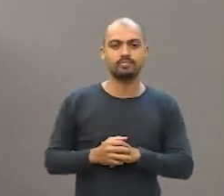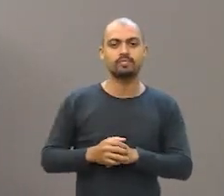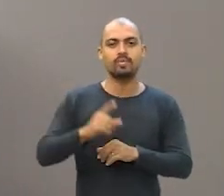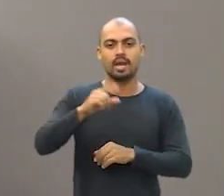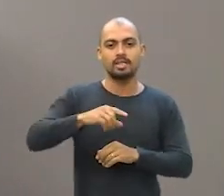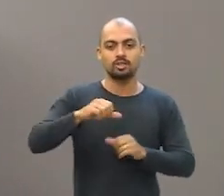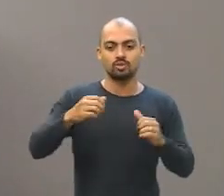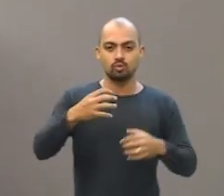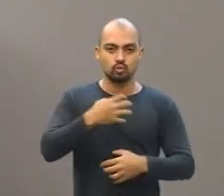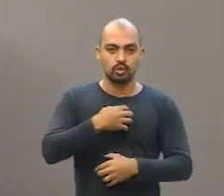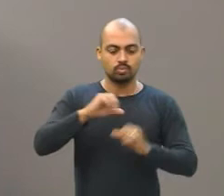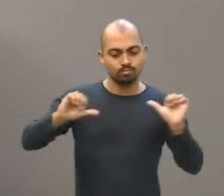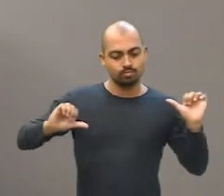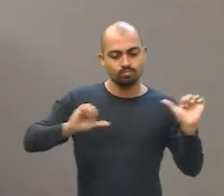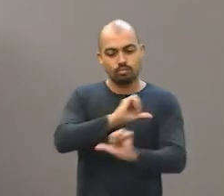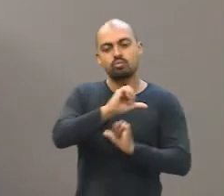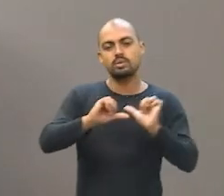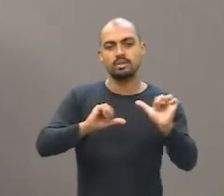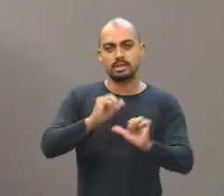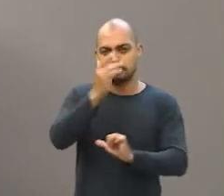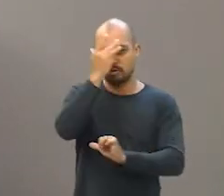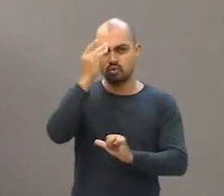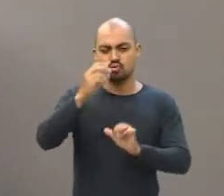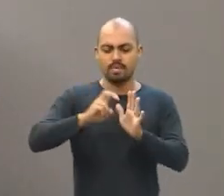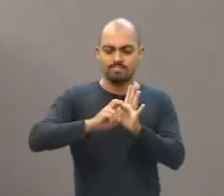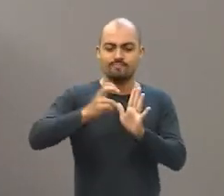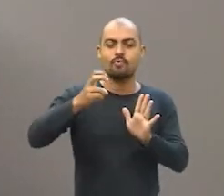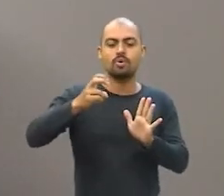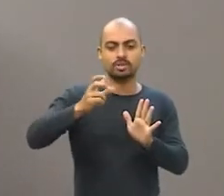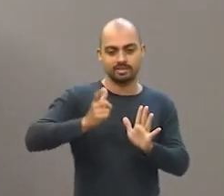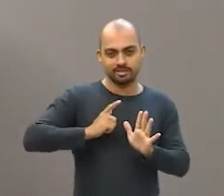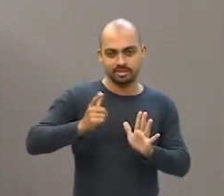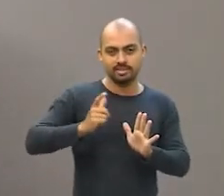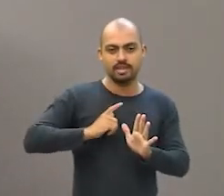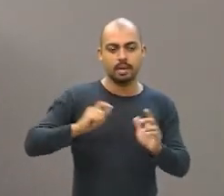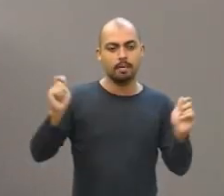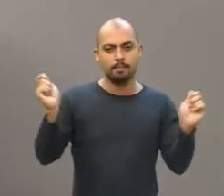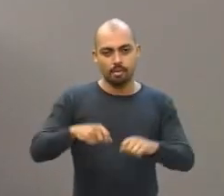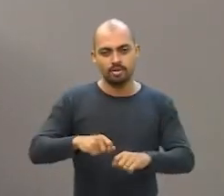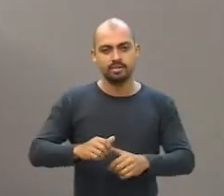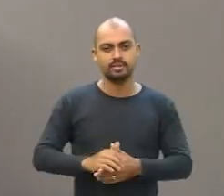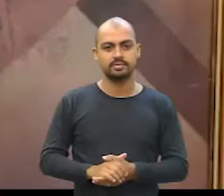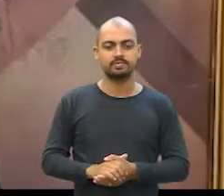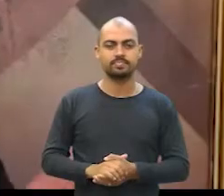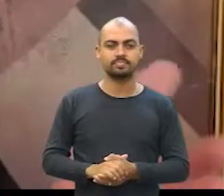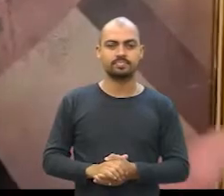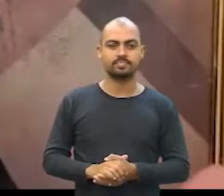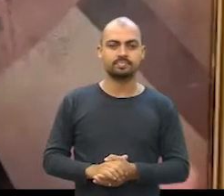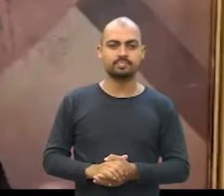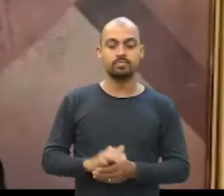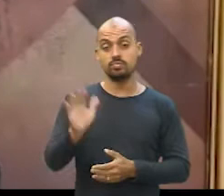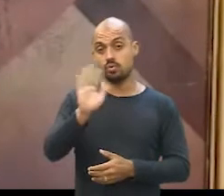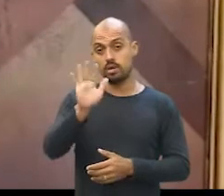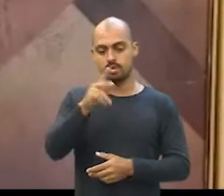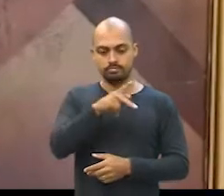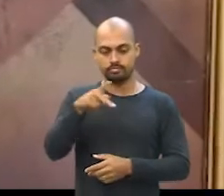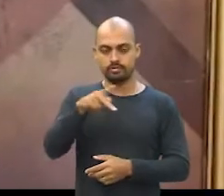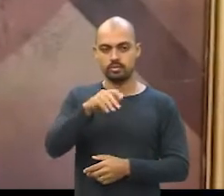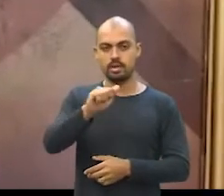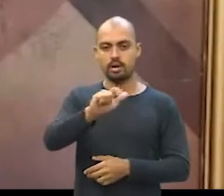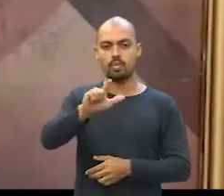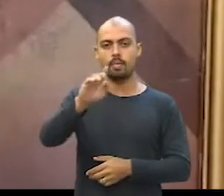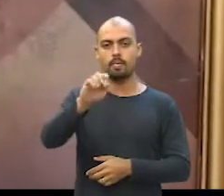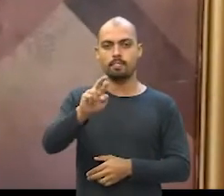população, um instrumento de mudança, para que todo mundo tenha voz, tenha vez, seja ouvido. Olá, eu sou o